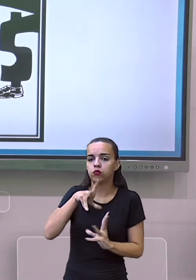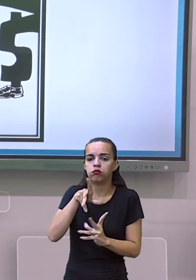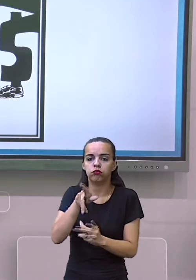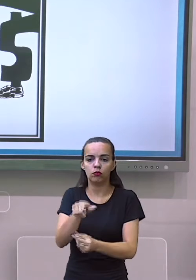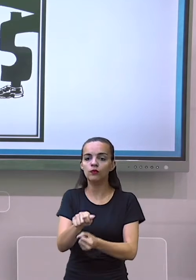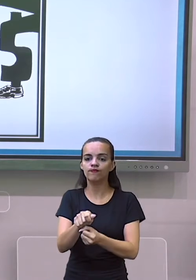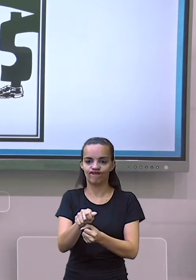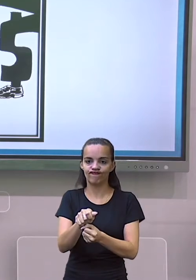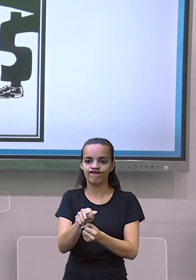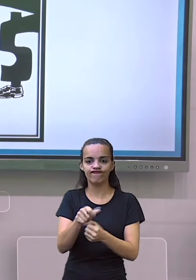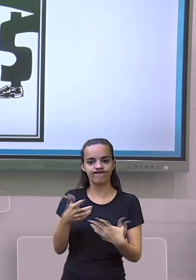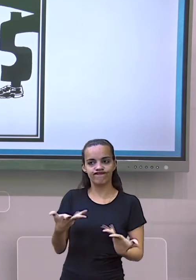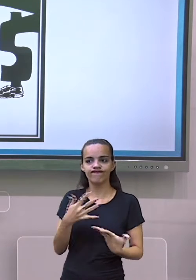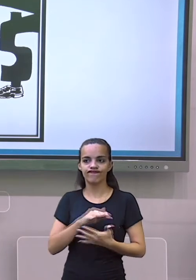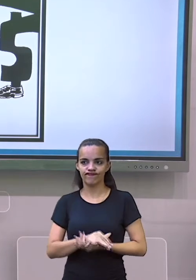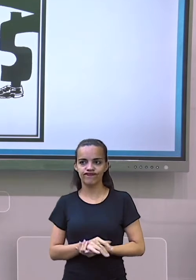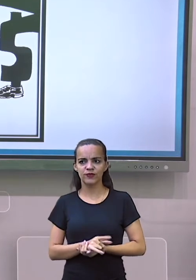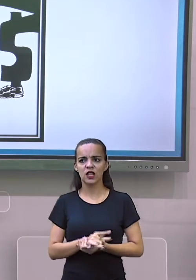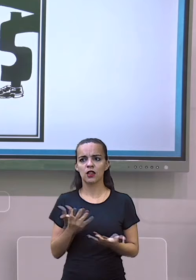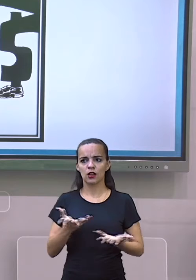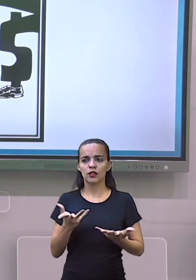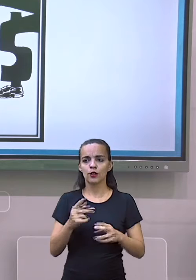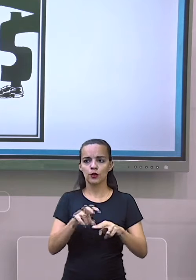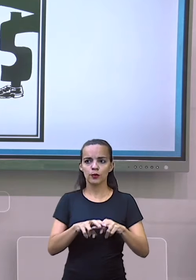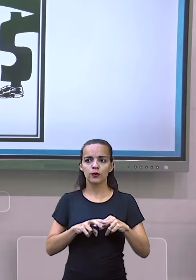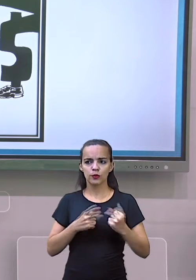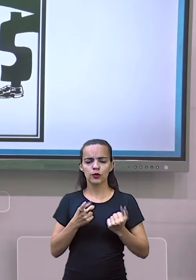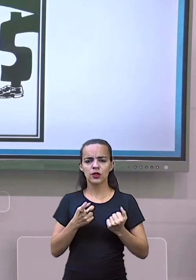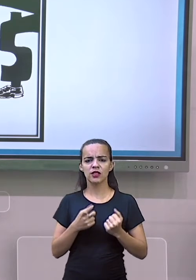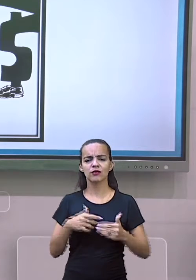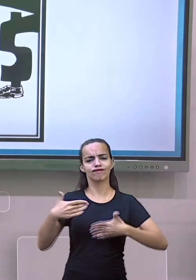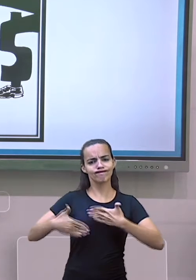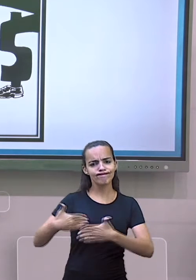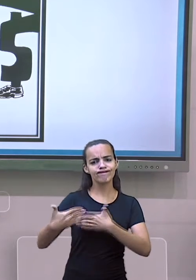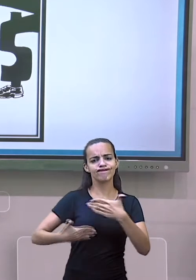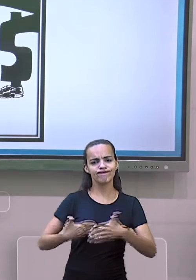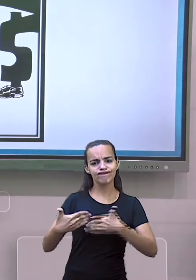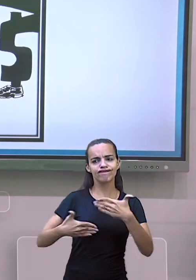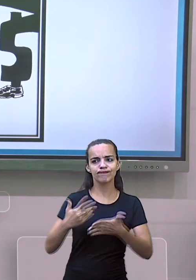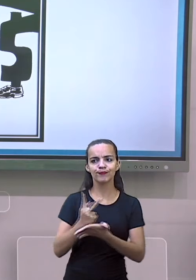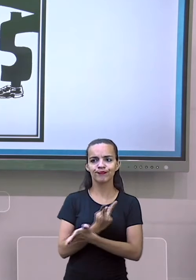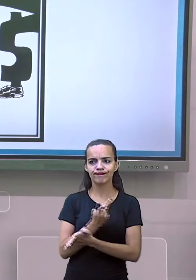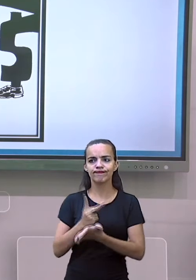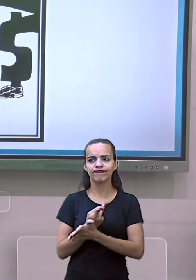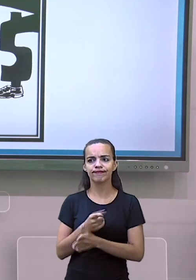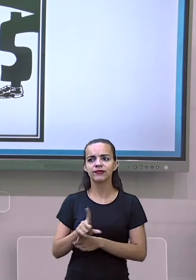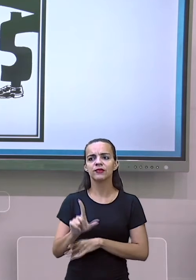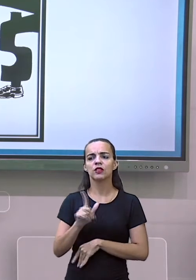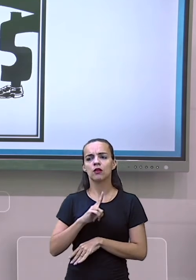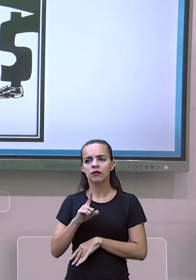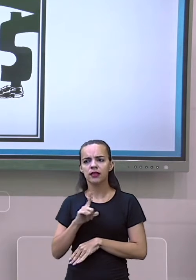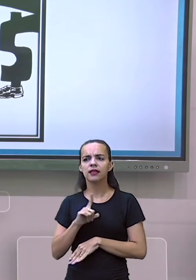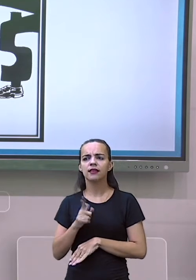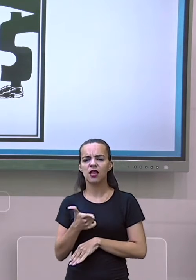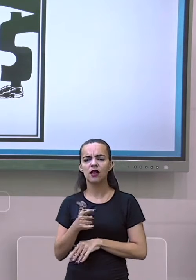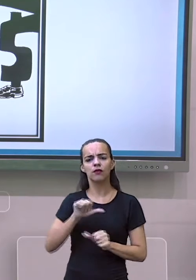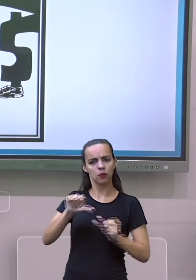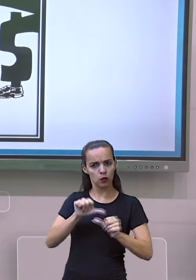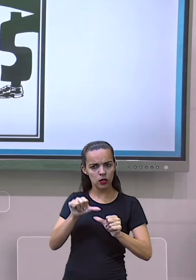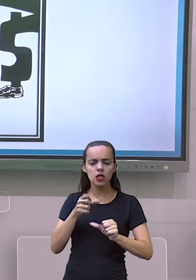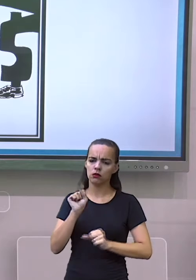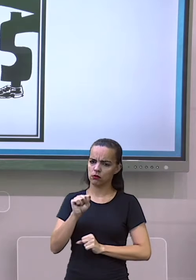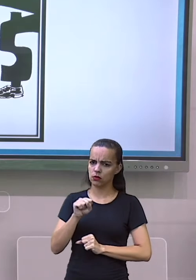os lugares. Por isso que a luta ela é constante. Houve mudanças? Houve.